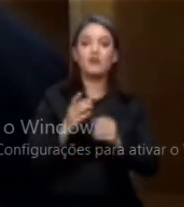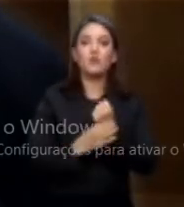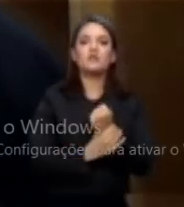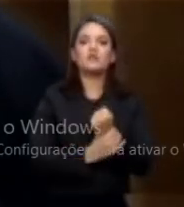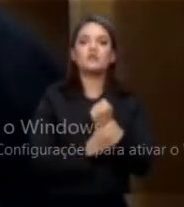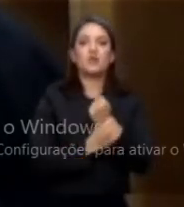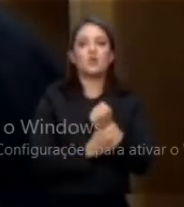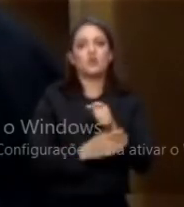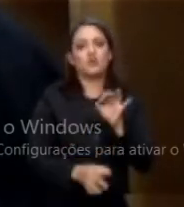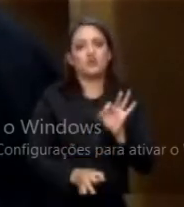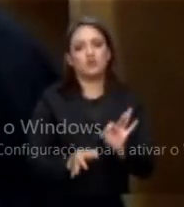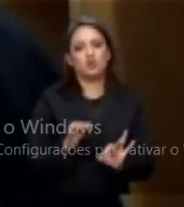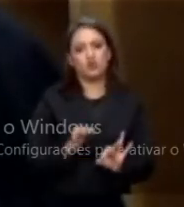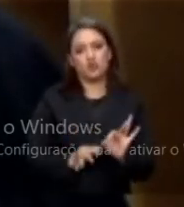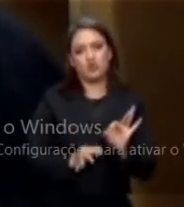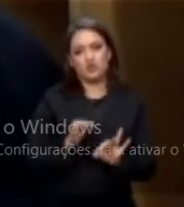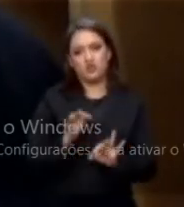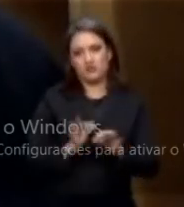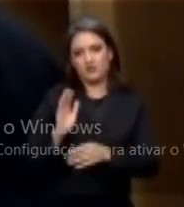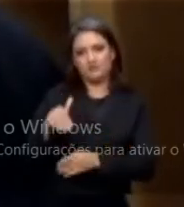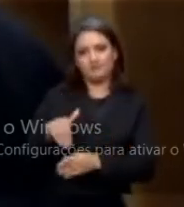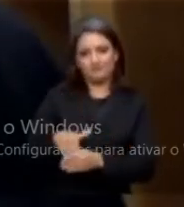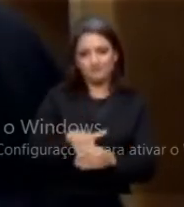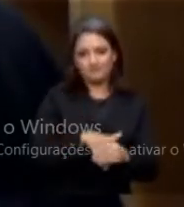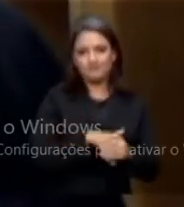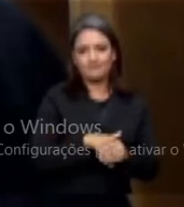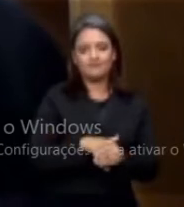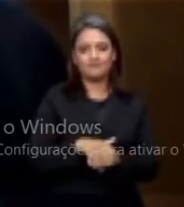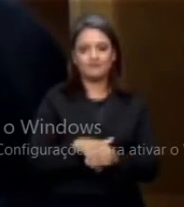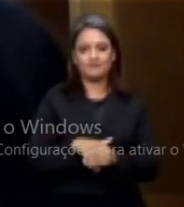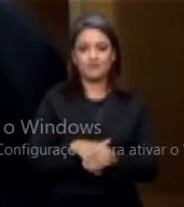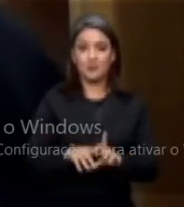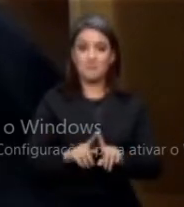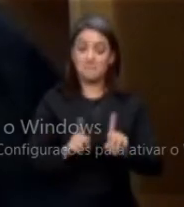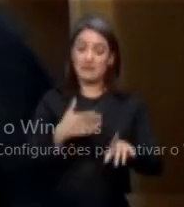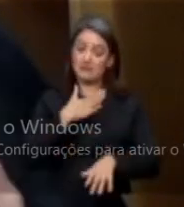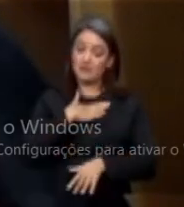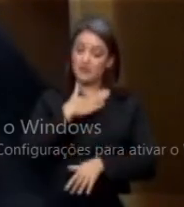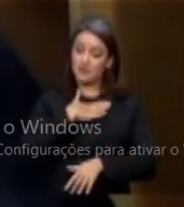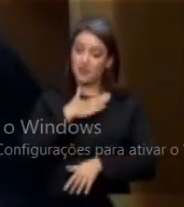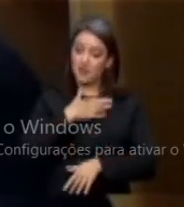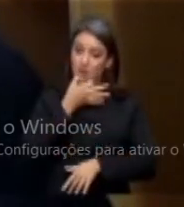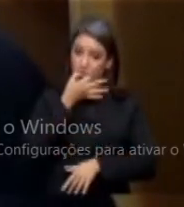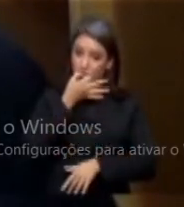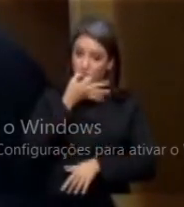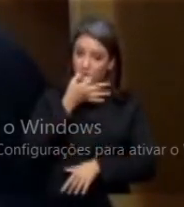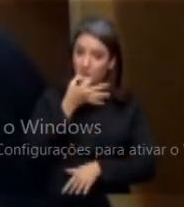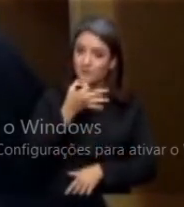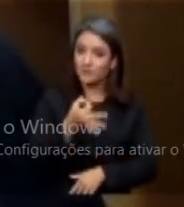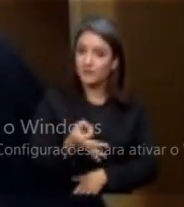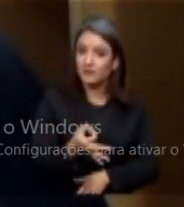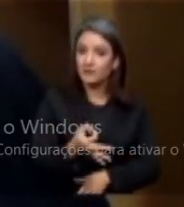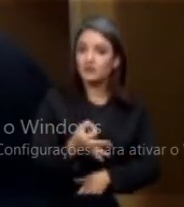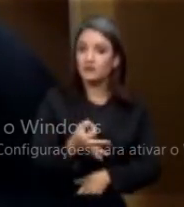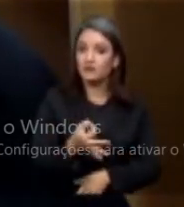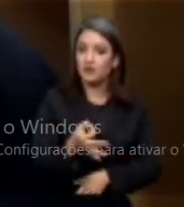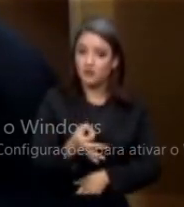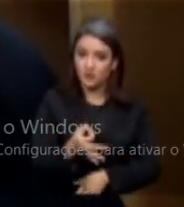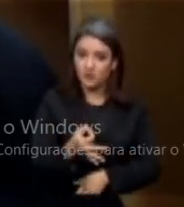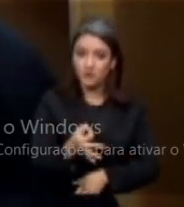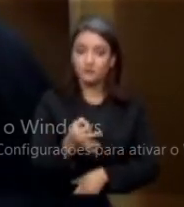segurança jurídica às eleições. Mas, ao meu ver, a leitura que faço